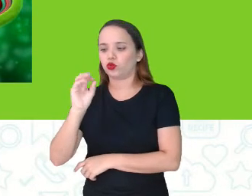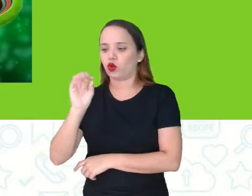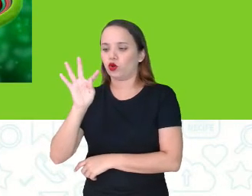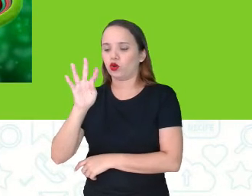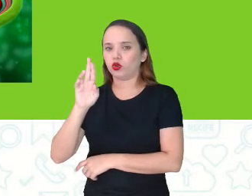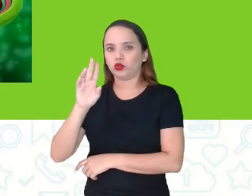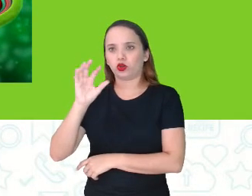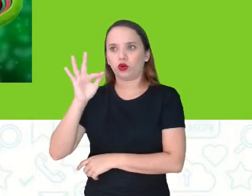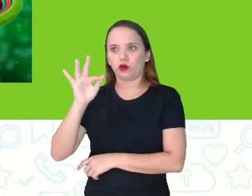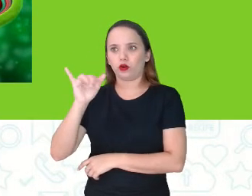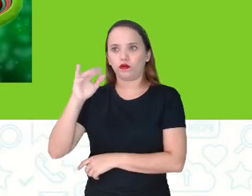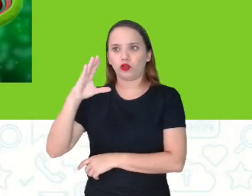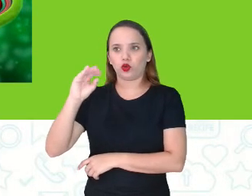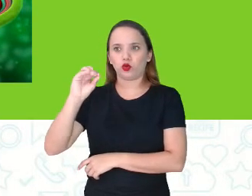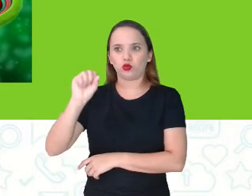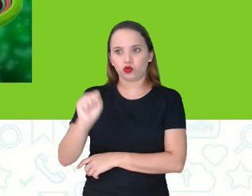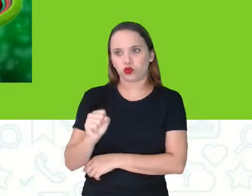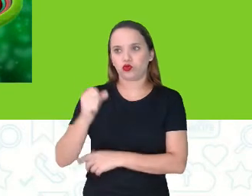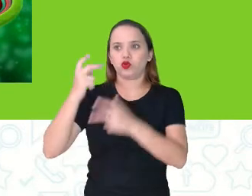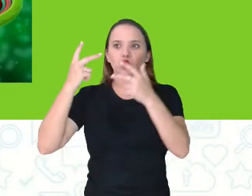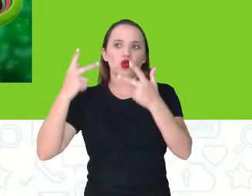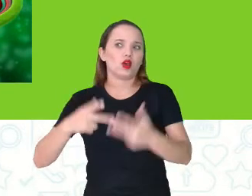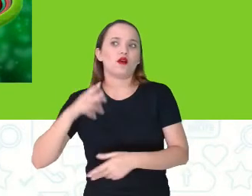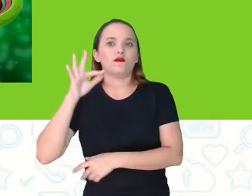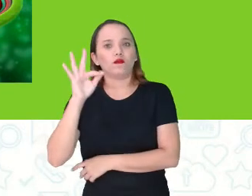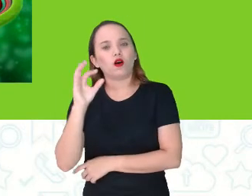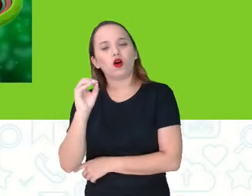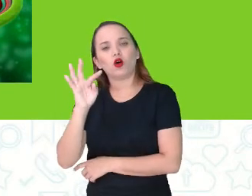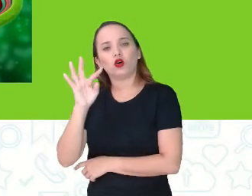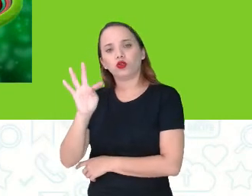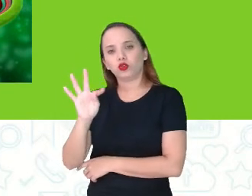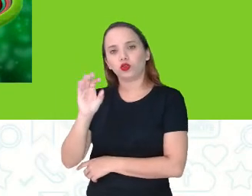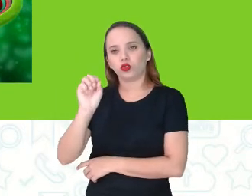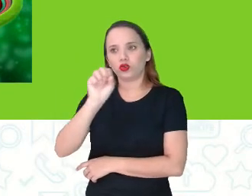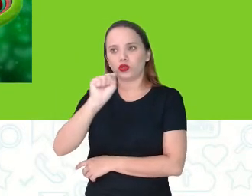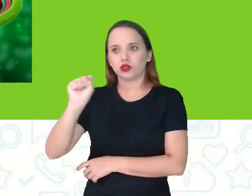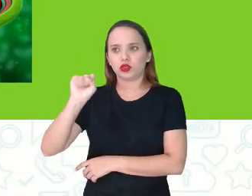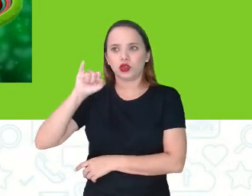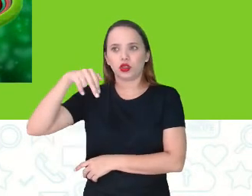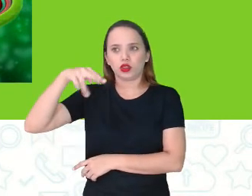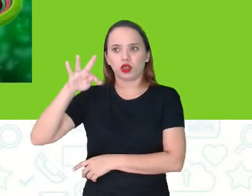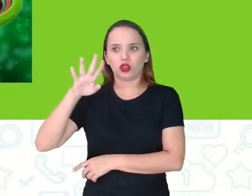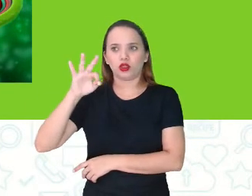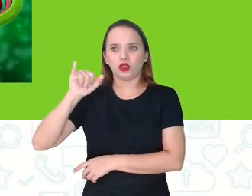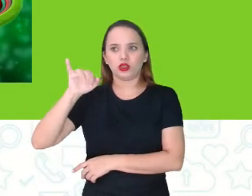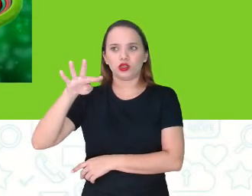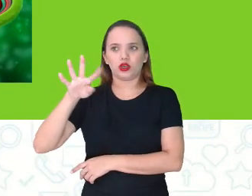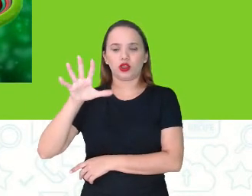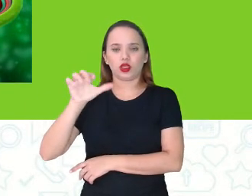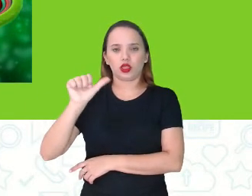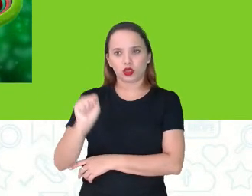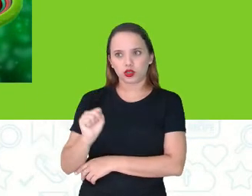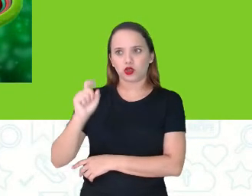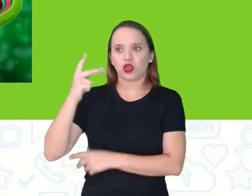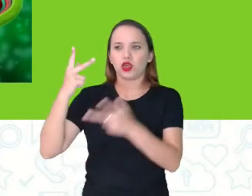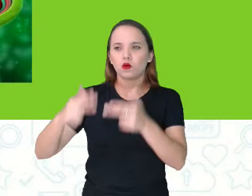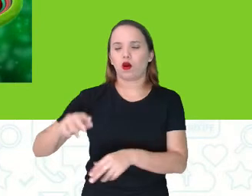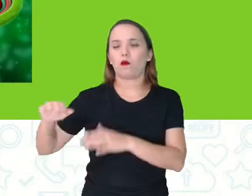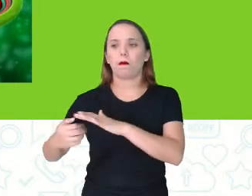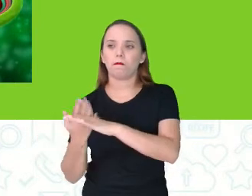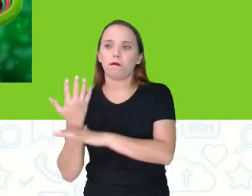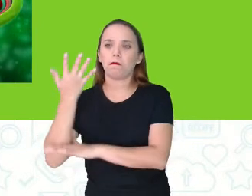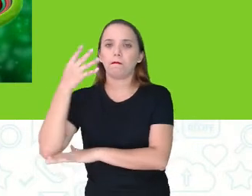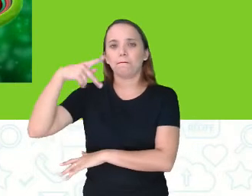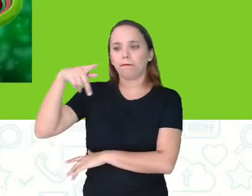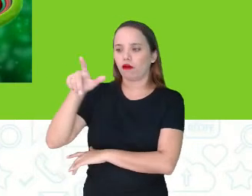como plantas, algas e alguns procariontes. Então, mas o que quer dizer isso? Então, autotróficos,